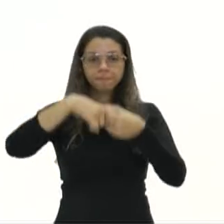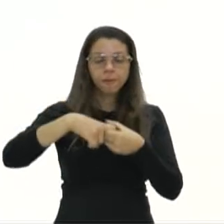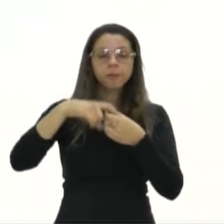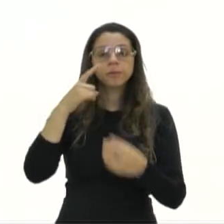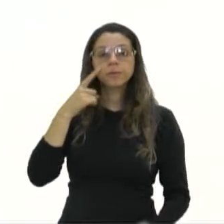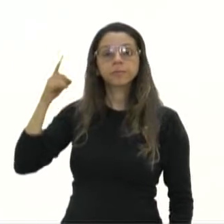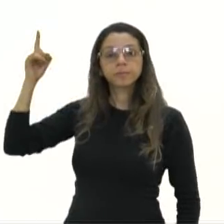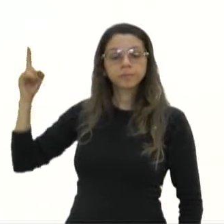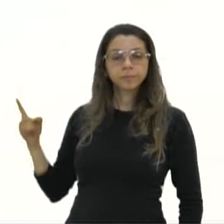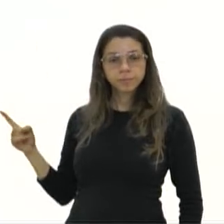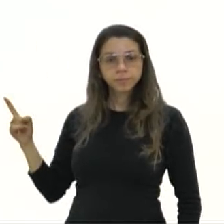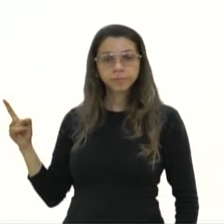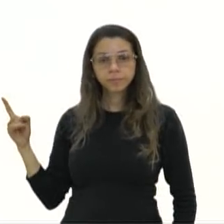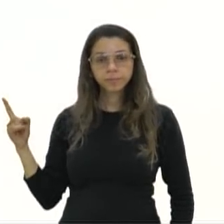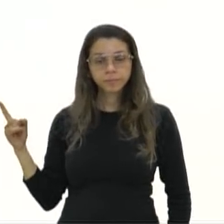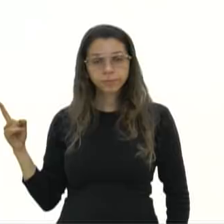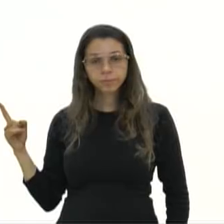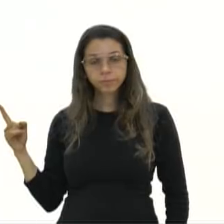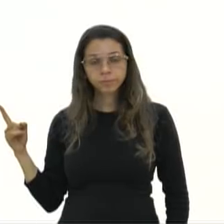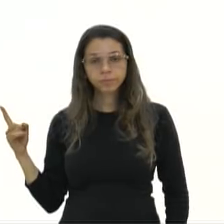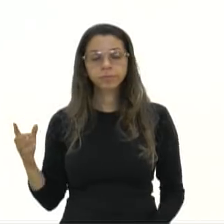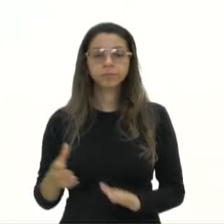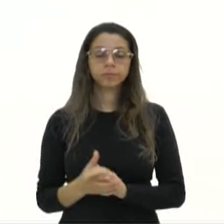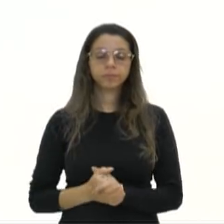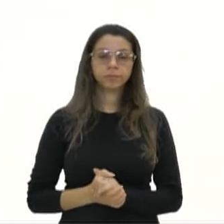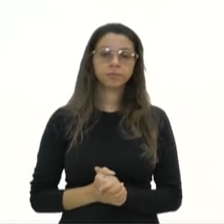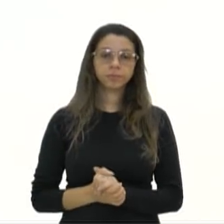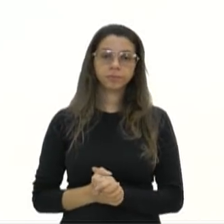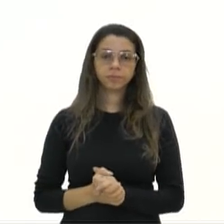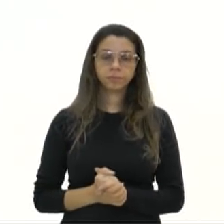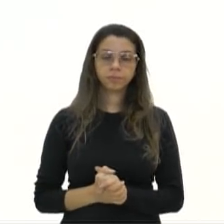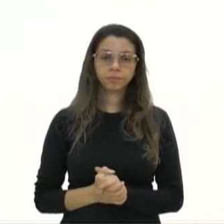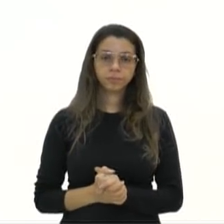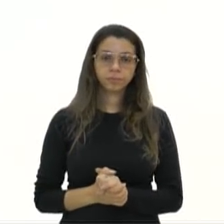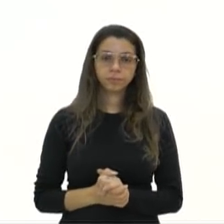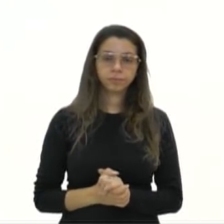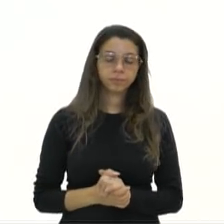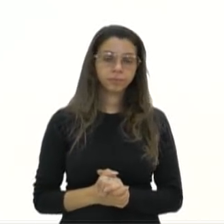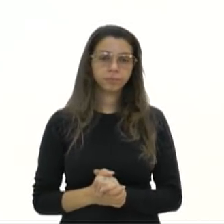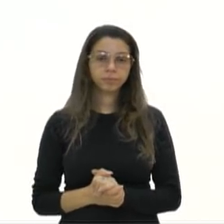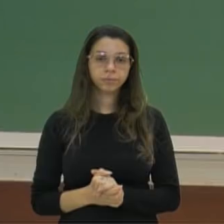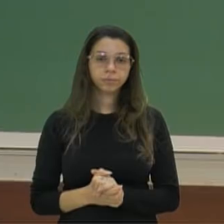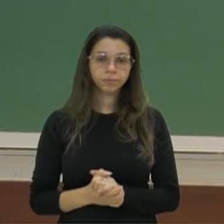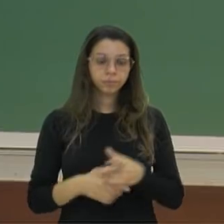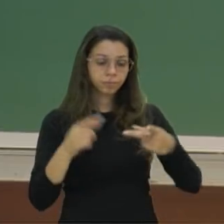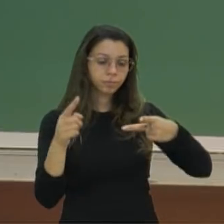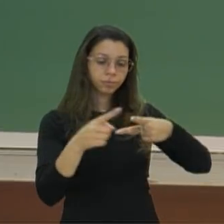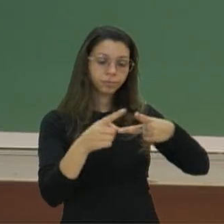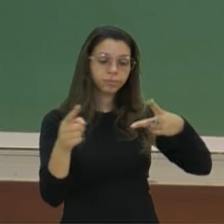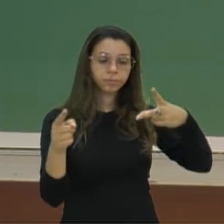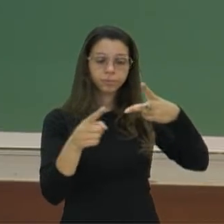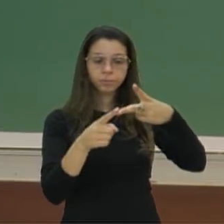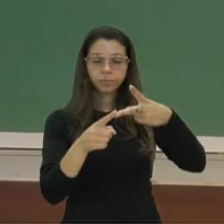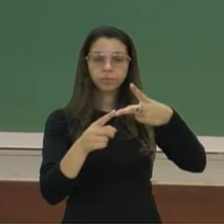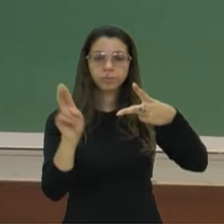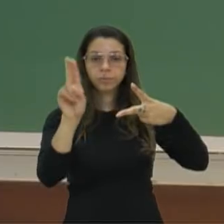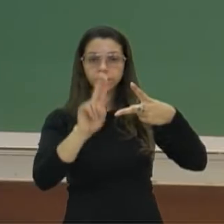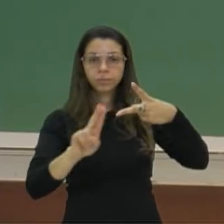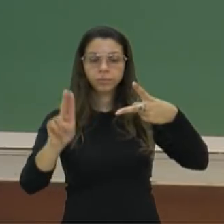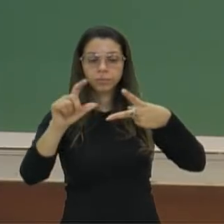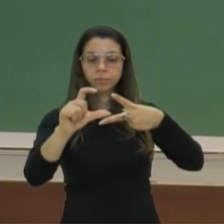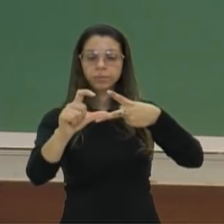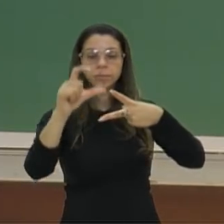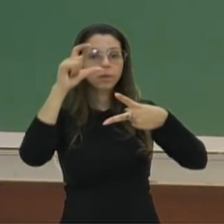formada certinho no fundo do olho, na retina. Míopes e hipermétropes utilizam